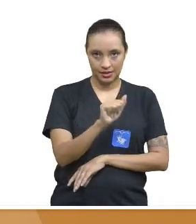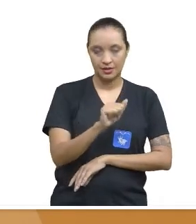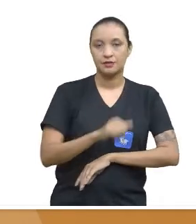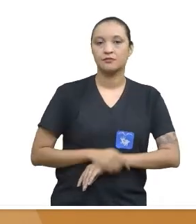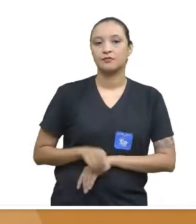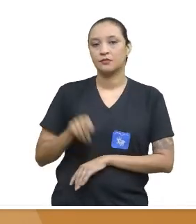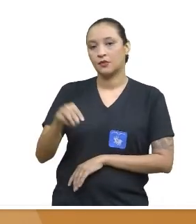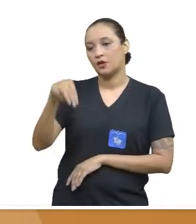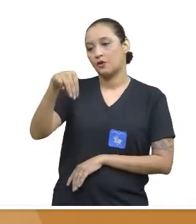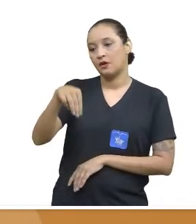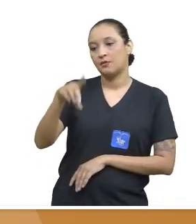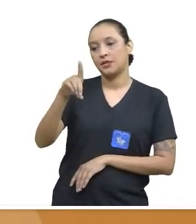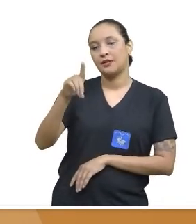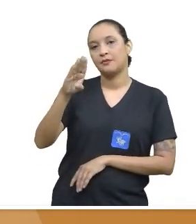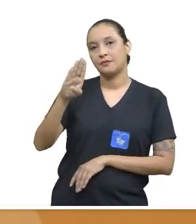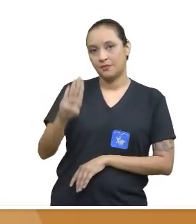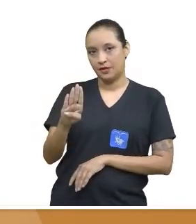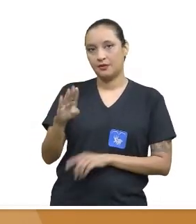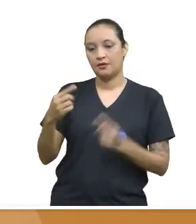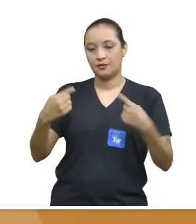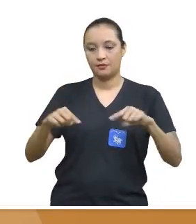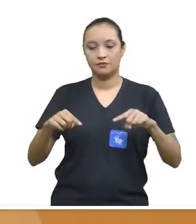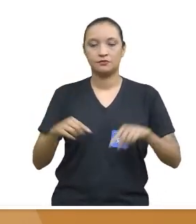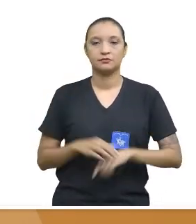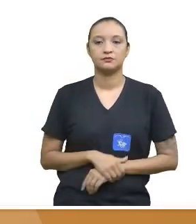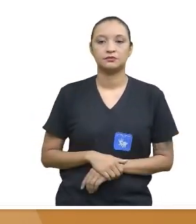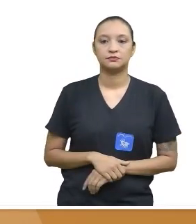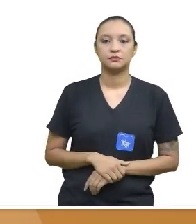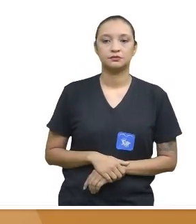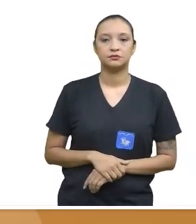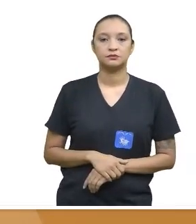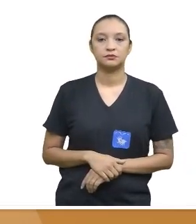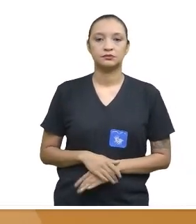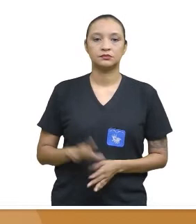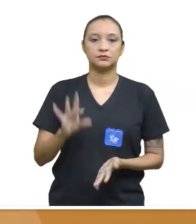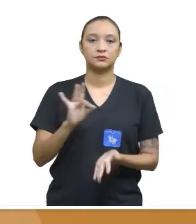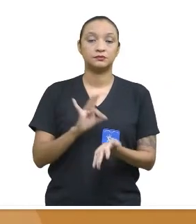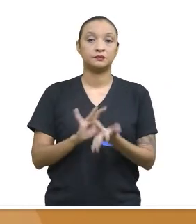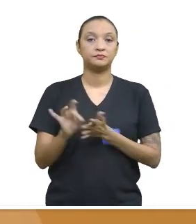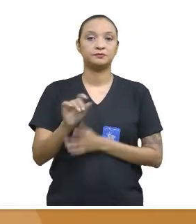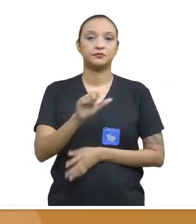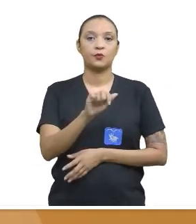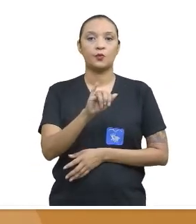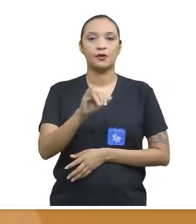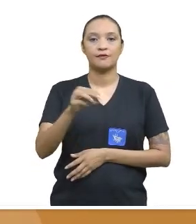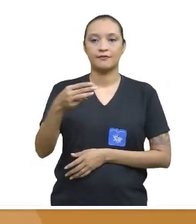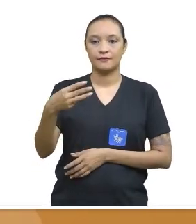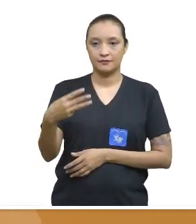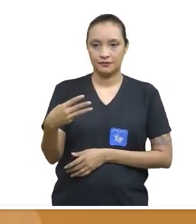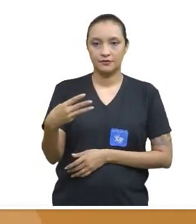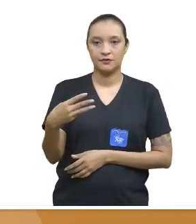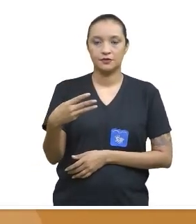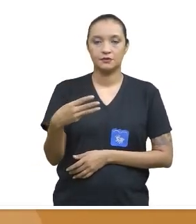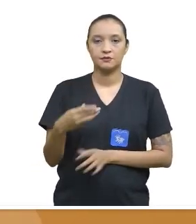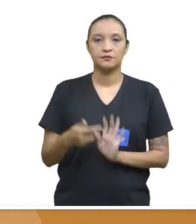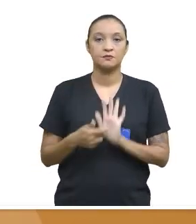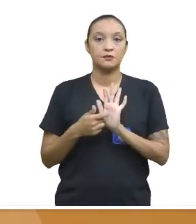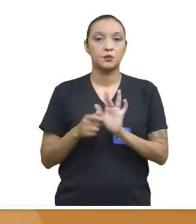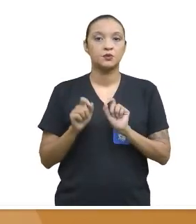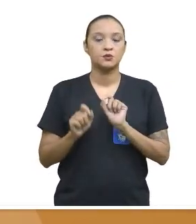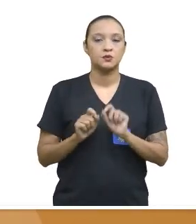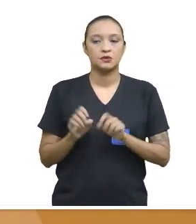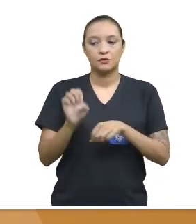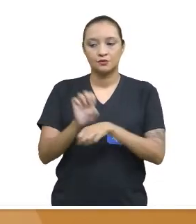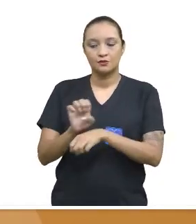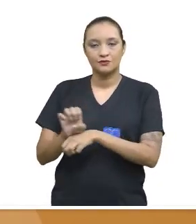e o MDB, que seria a oposição, ok? O ato institucional número 3, ele determina que os estados